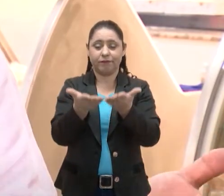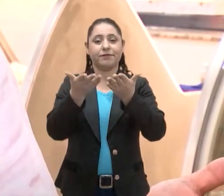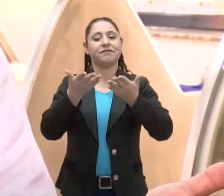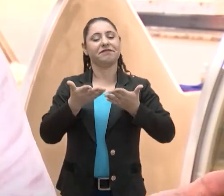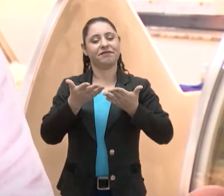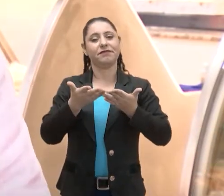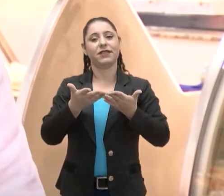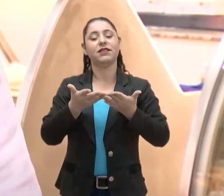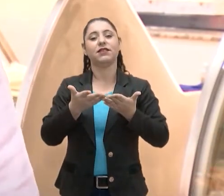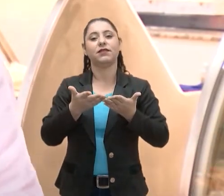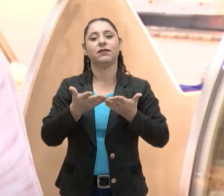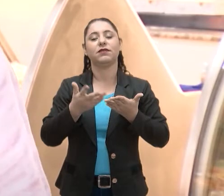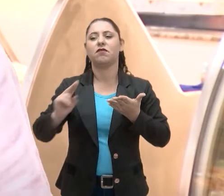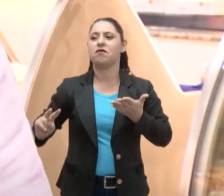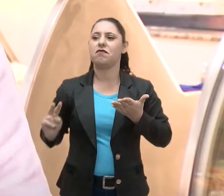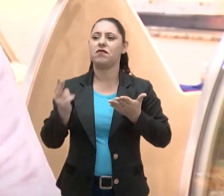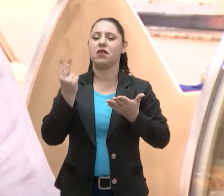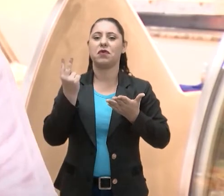presente